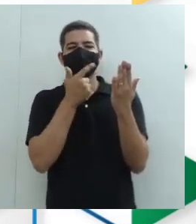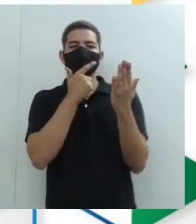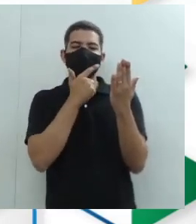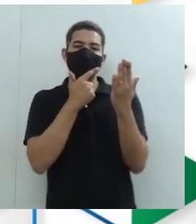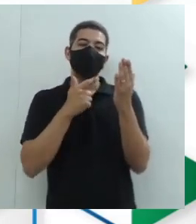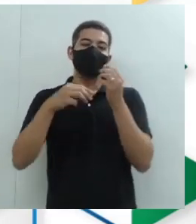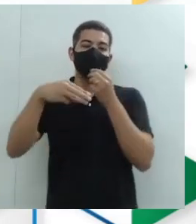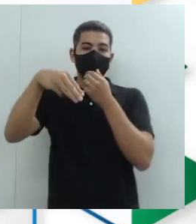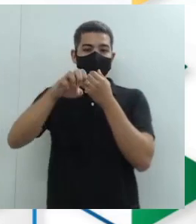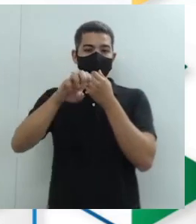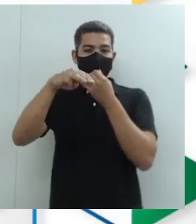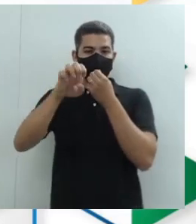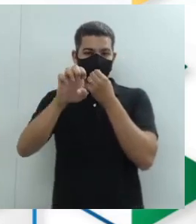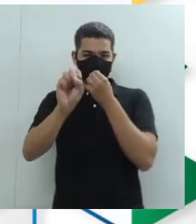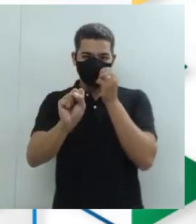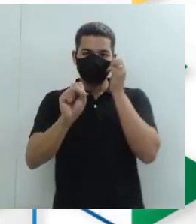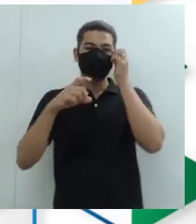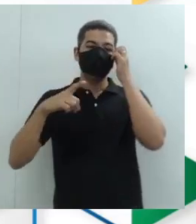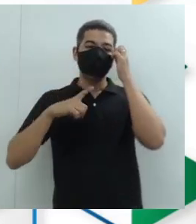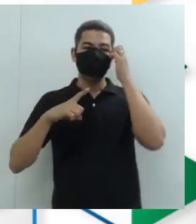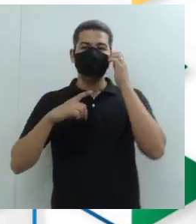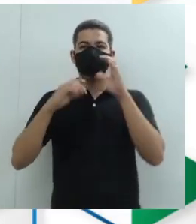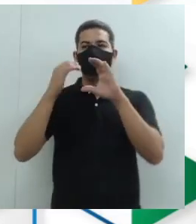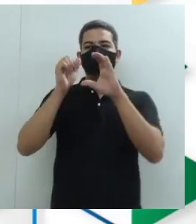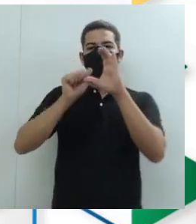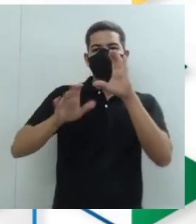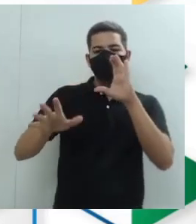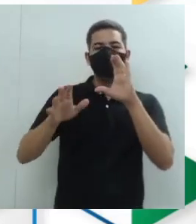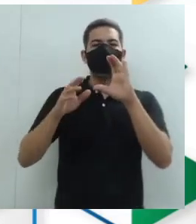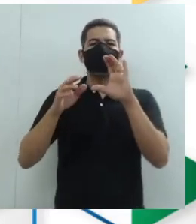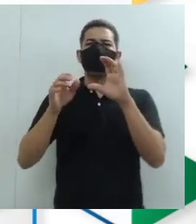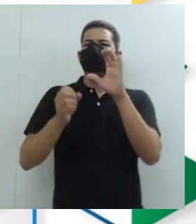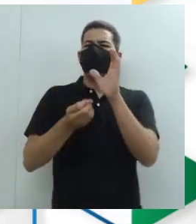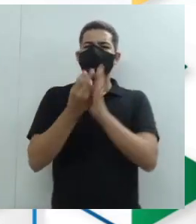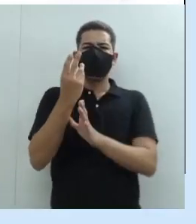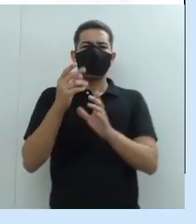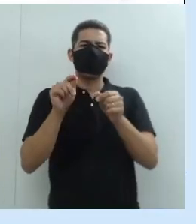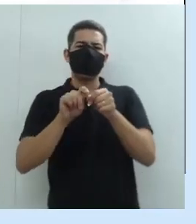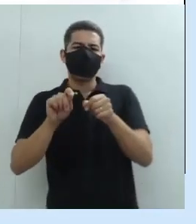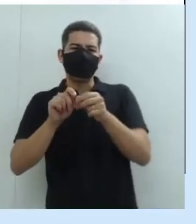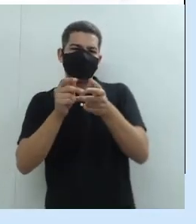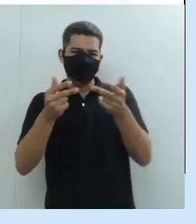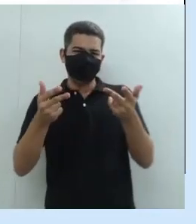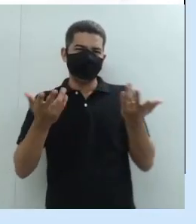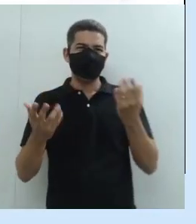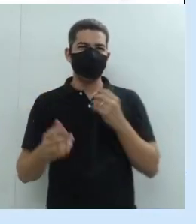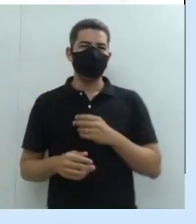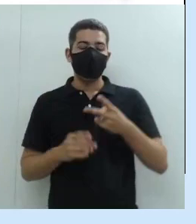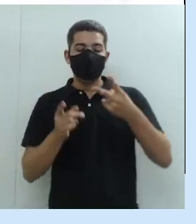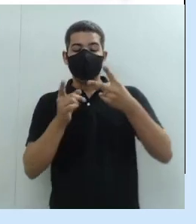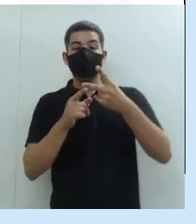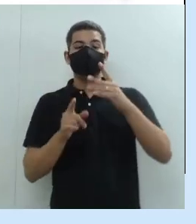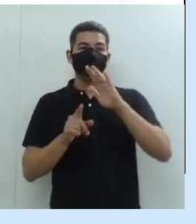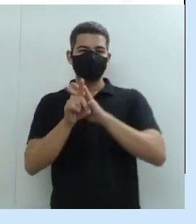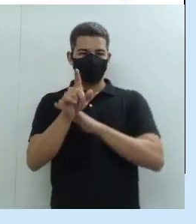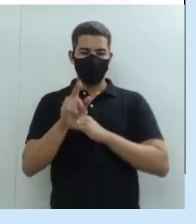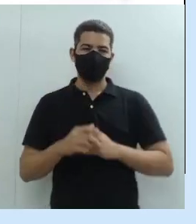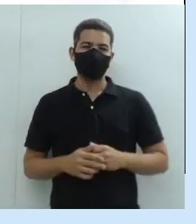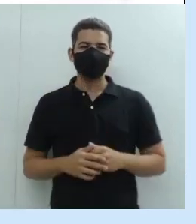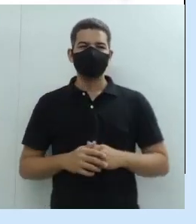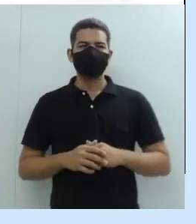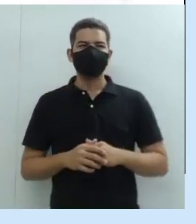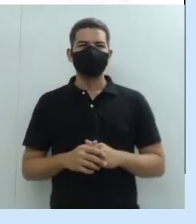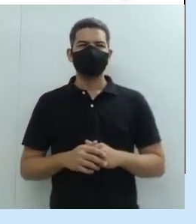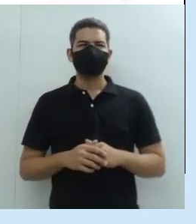algum meme, compartilhado, criado talvez algum meme. A segunda pergunta